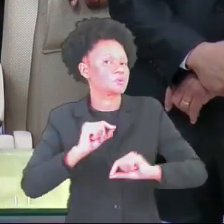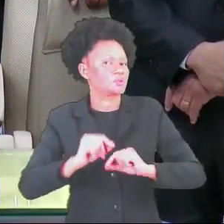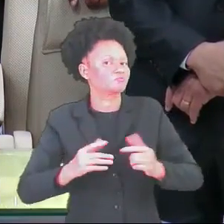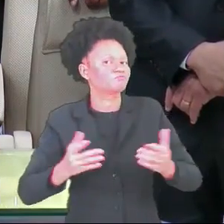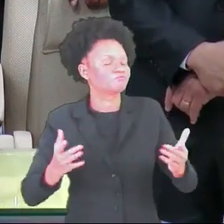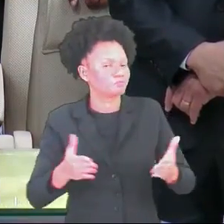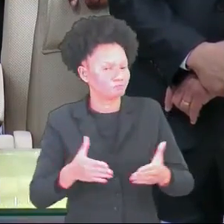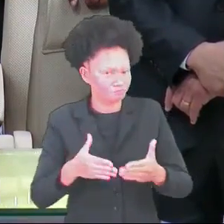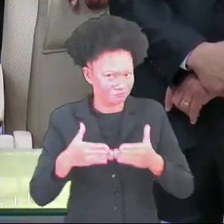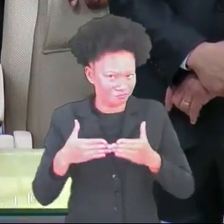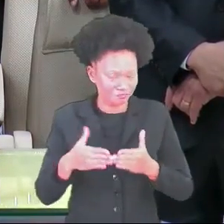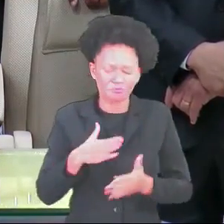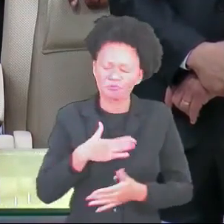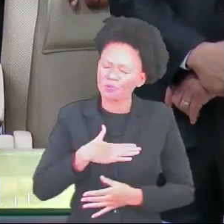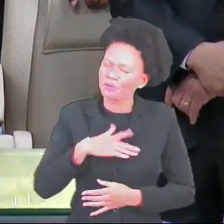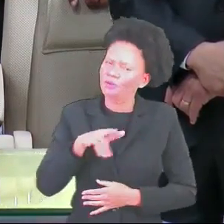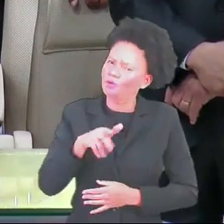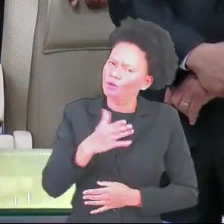Por favor, meu irmão,